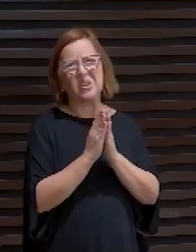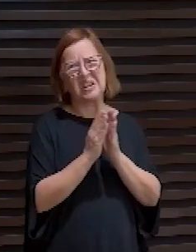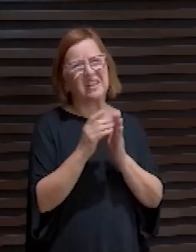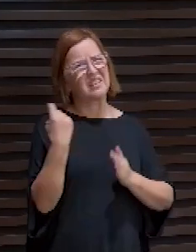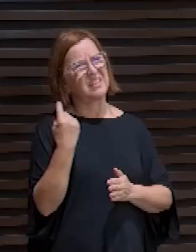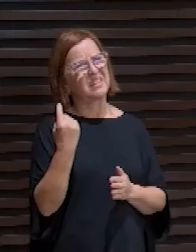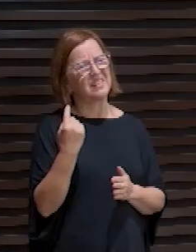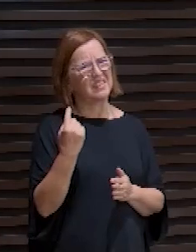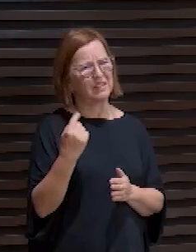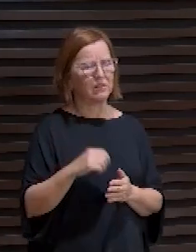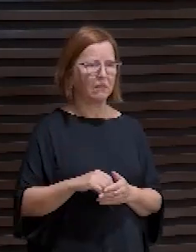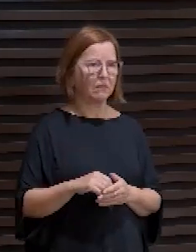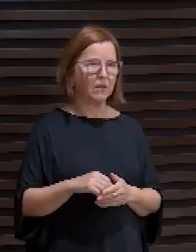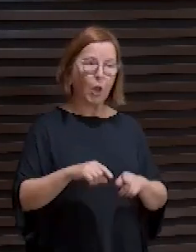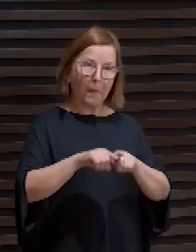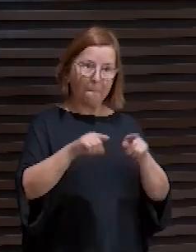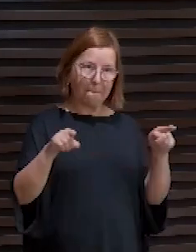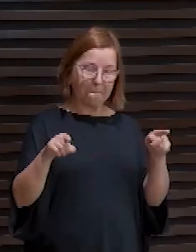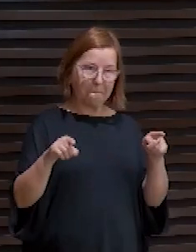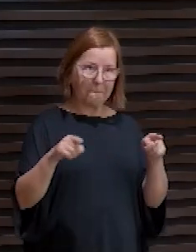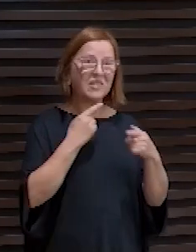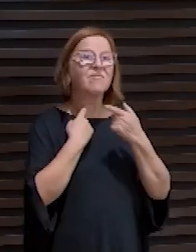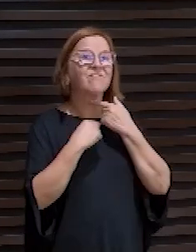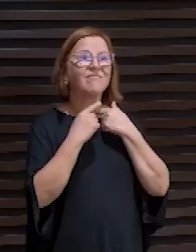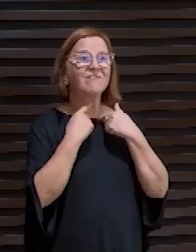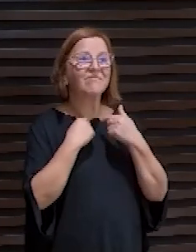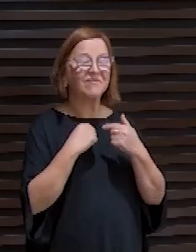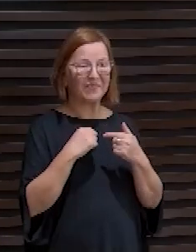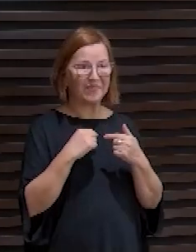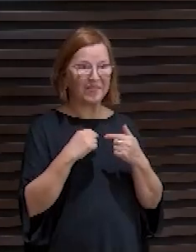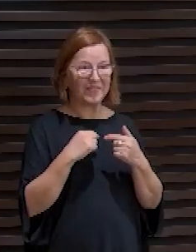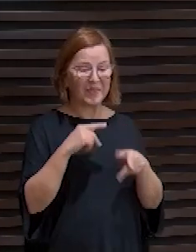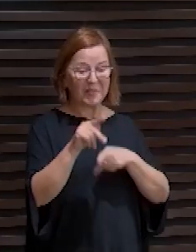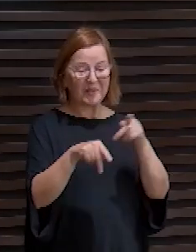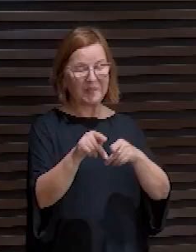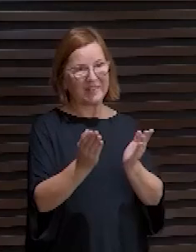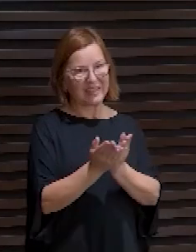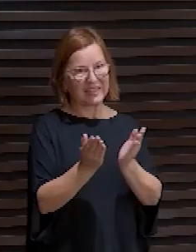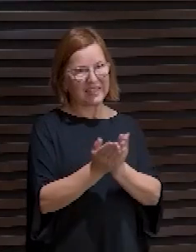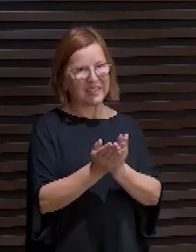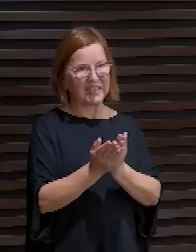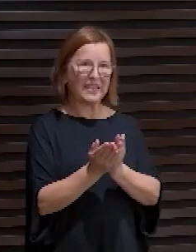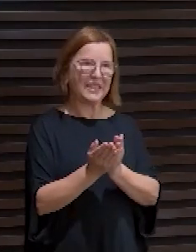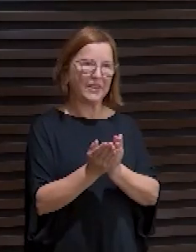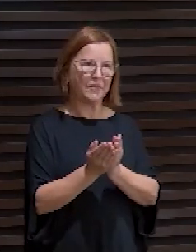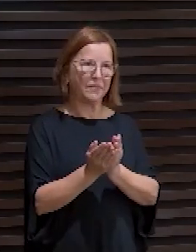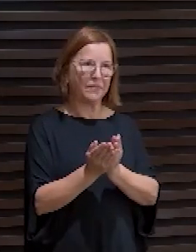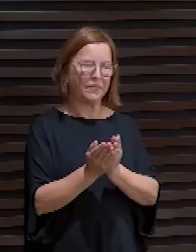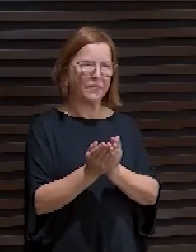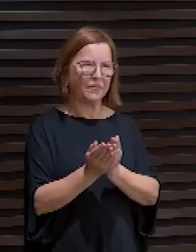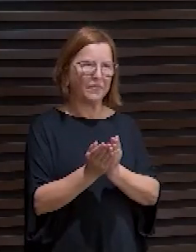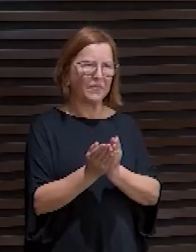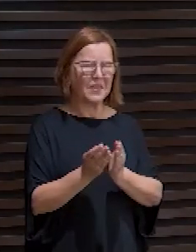Só que a interação mútua da comunidade cristã é absolutamente